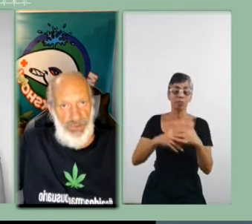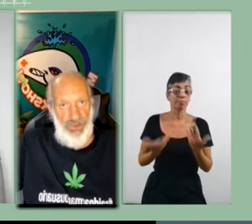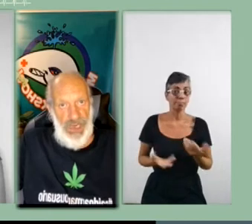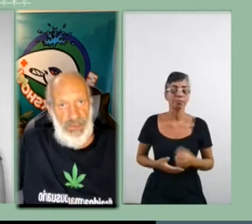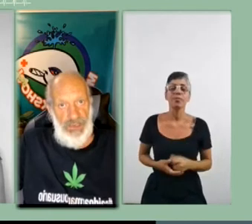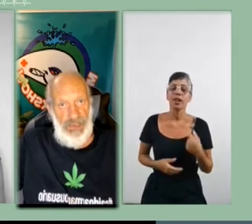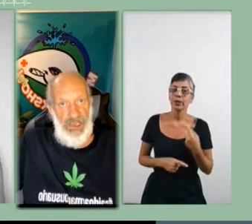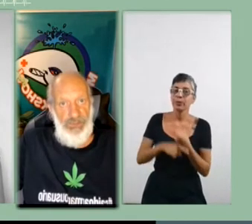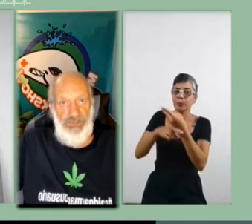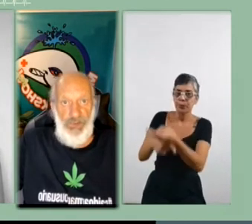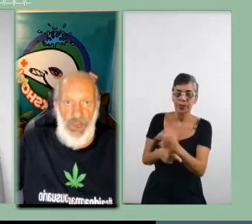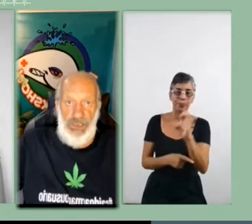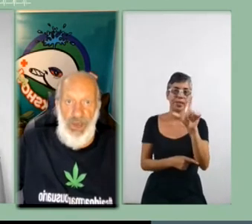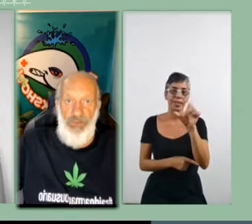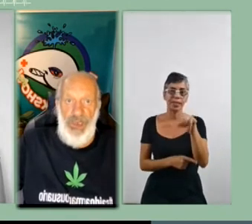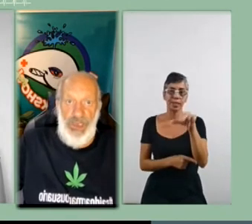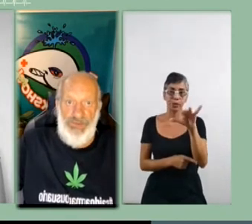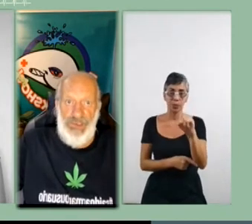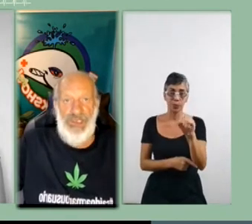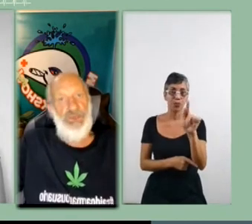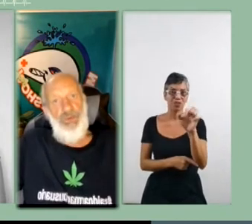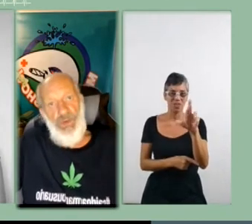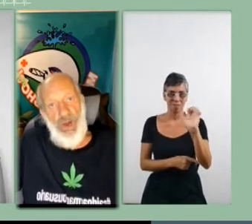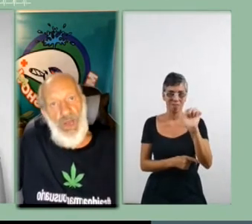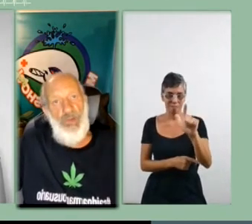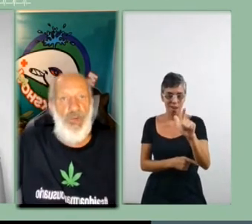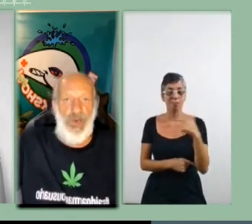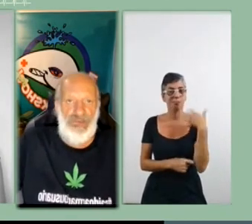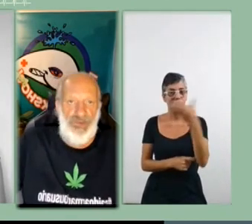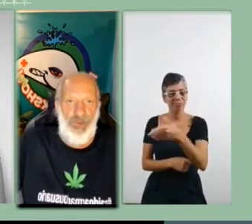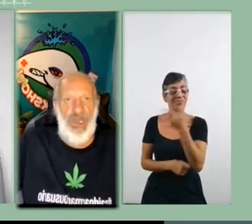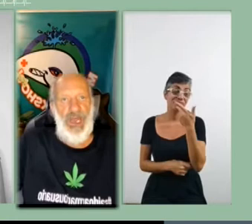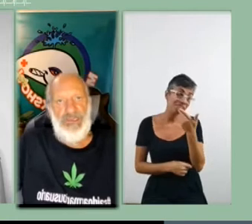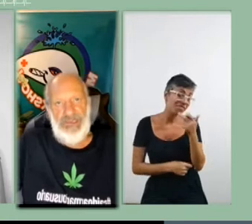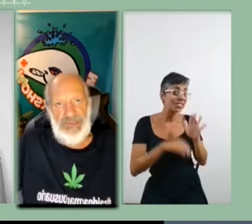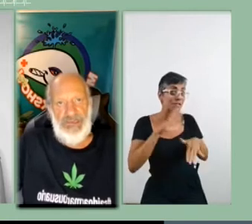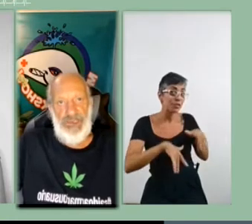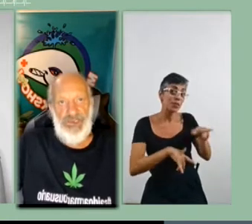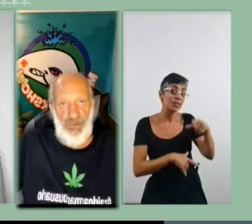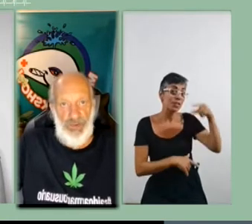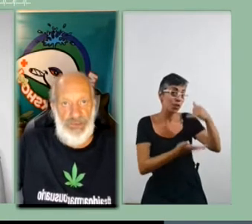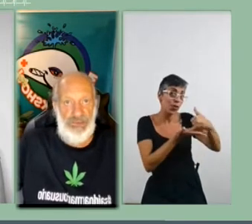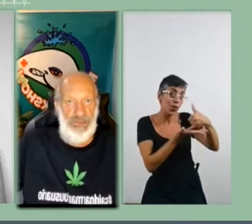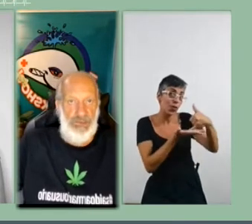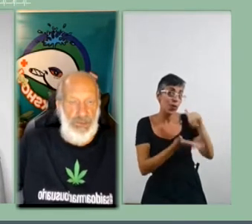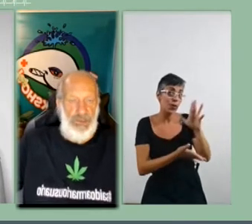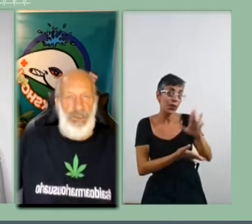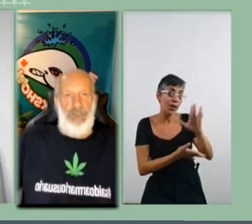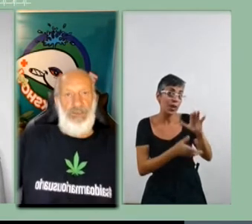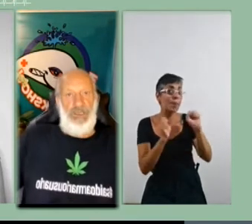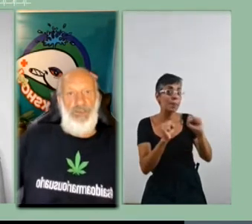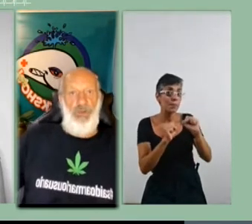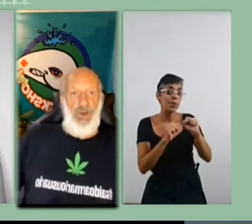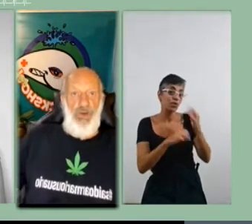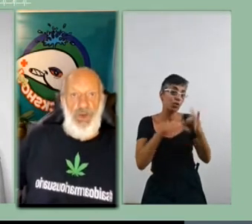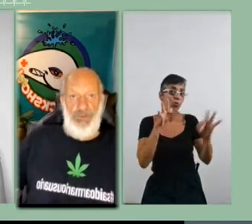geral, doutor Natan, e ele me falou, olha, talvez você com um óleo possa superar essa questão das dores. Você